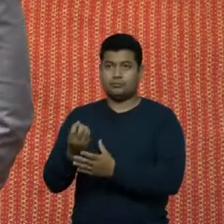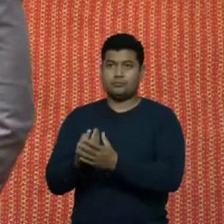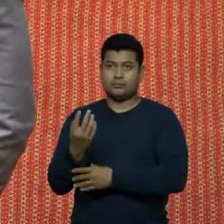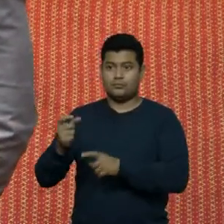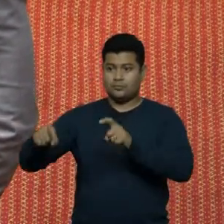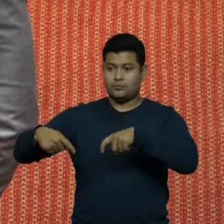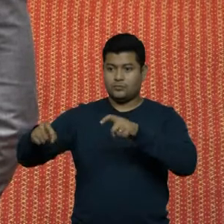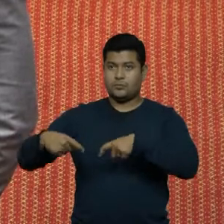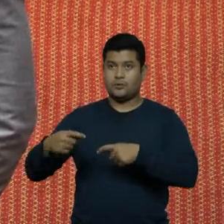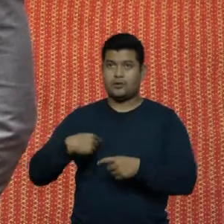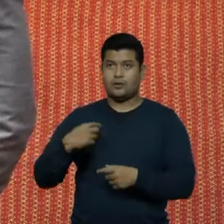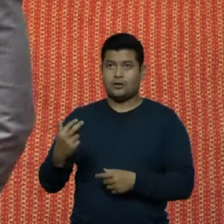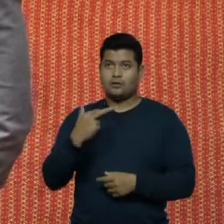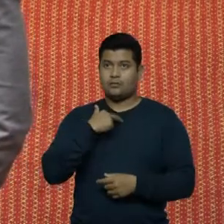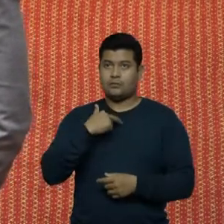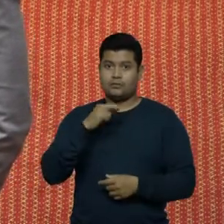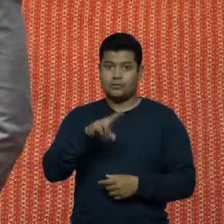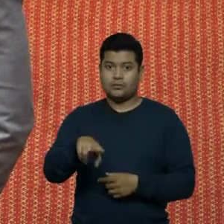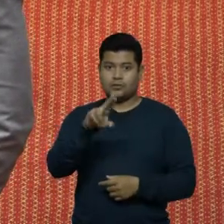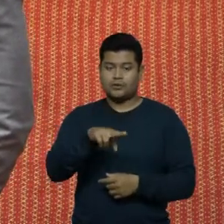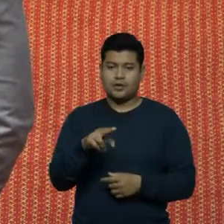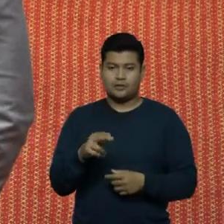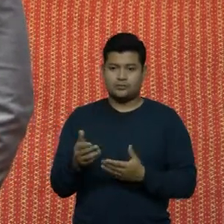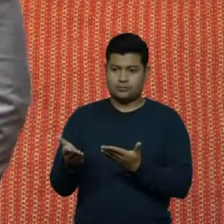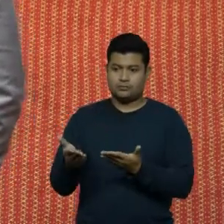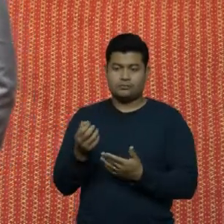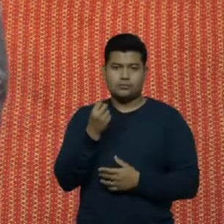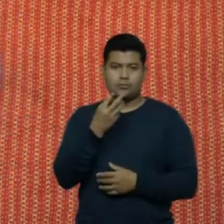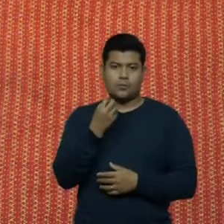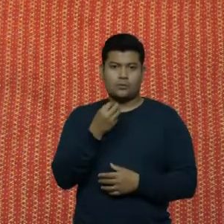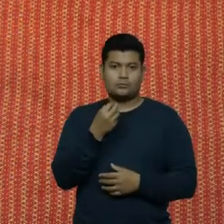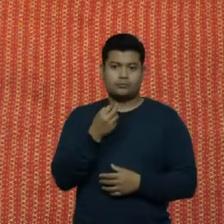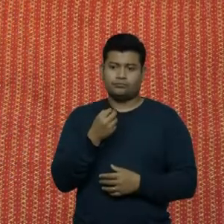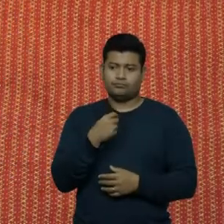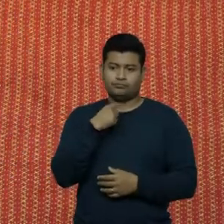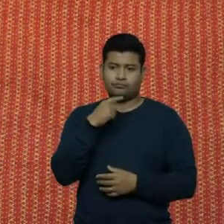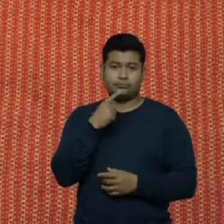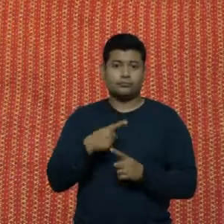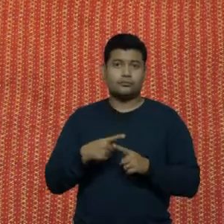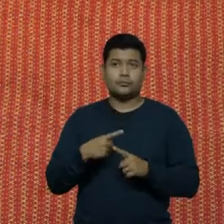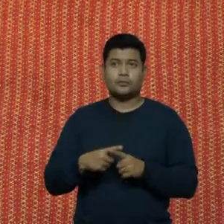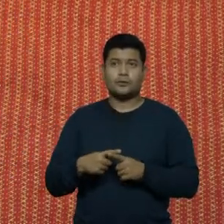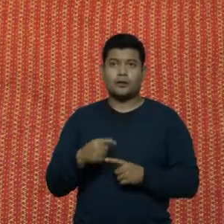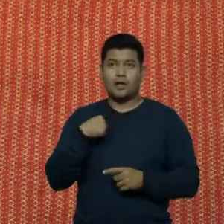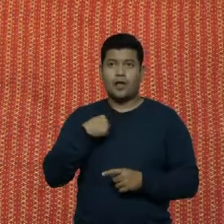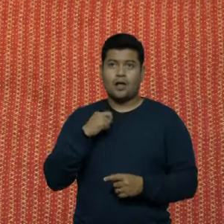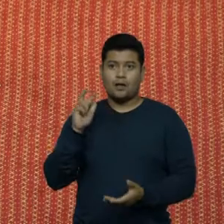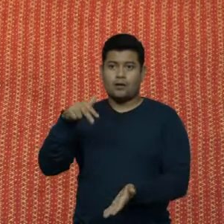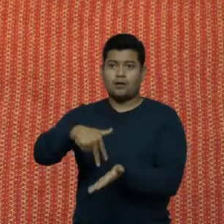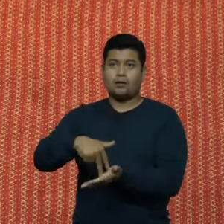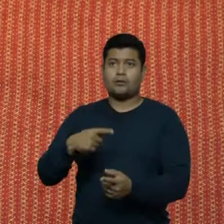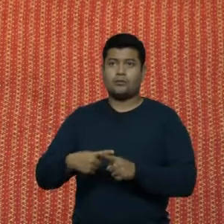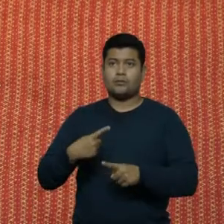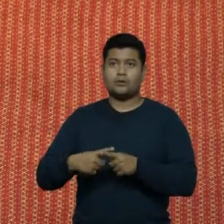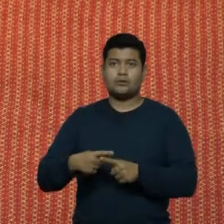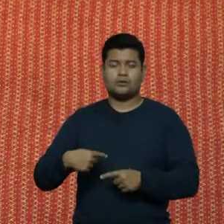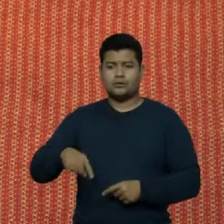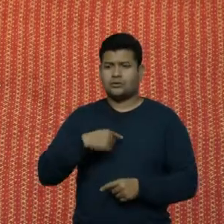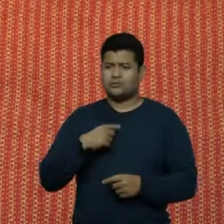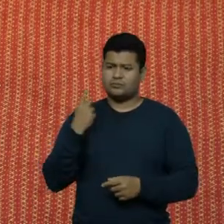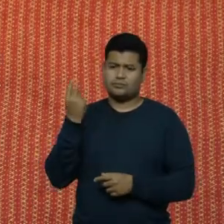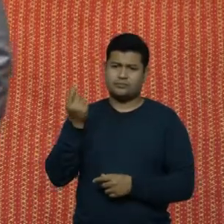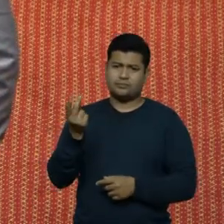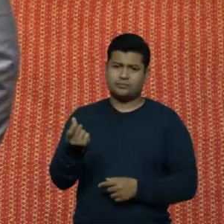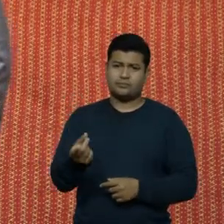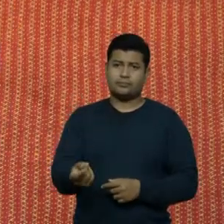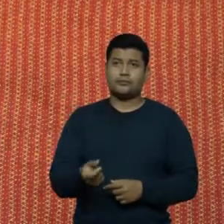que ele não vai poder se utilizar do benefício uma coisa que eu não faço mais porque nós vamos fazendo aqui é muito tempo aqui